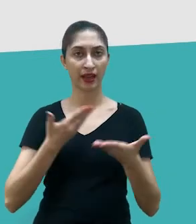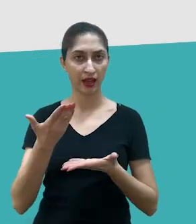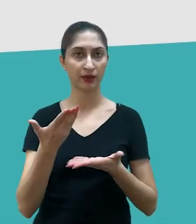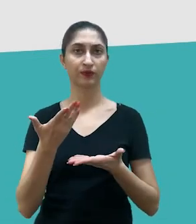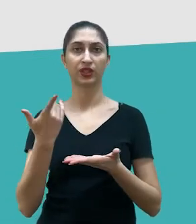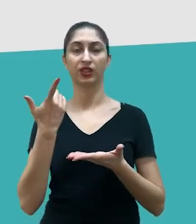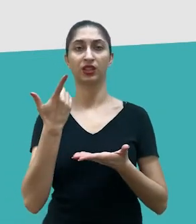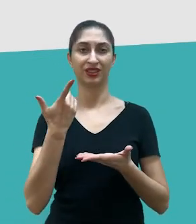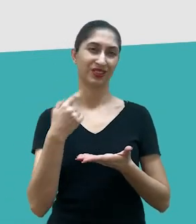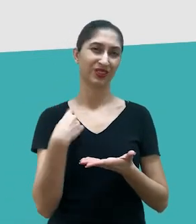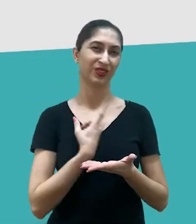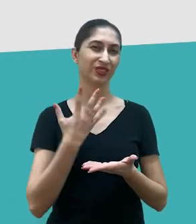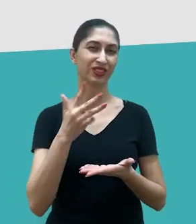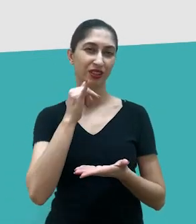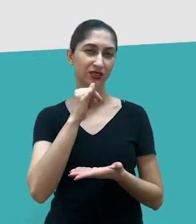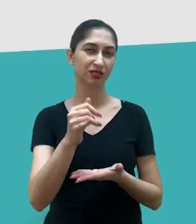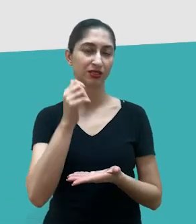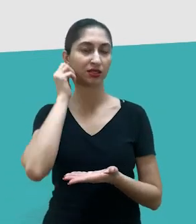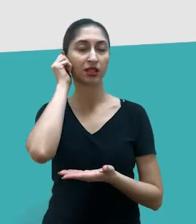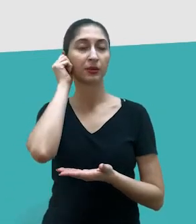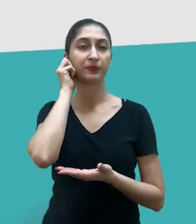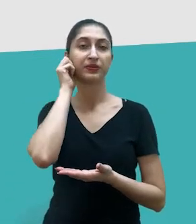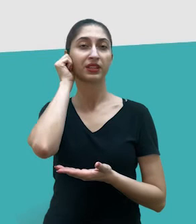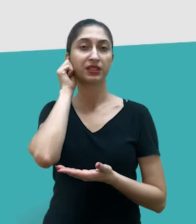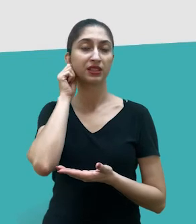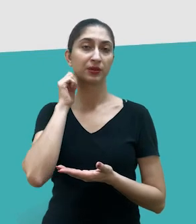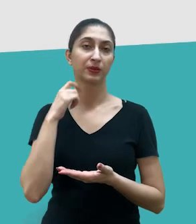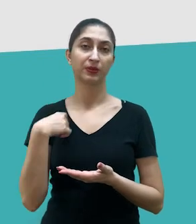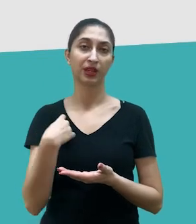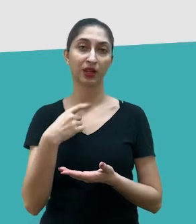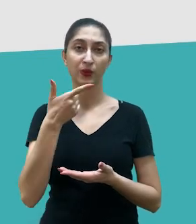o escambo que a gente já tinha falado, para que